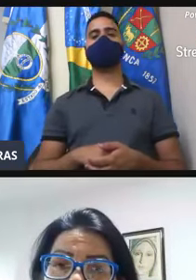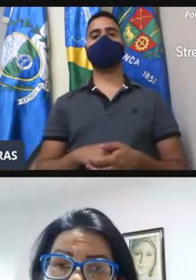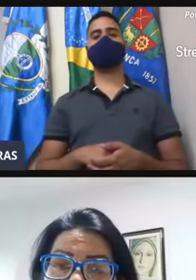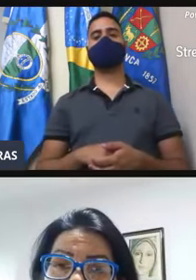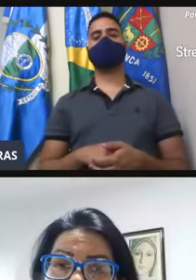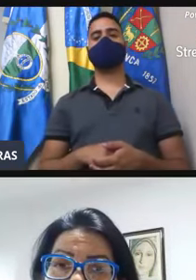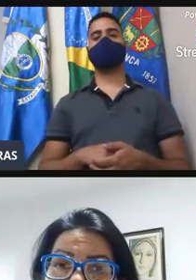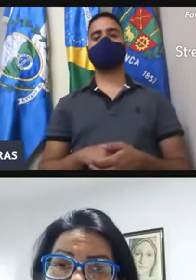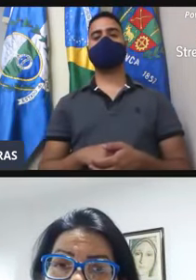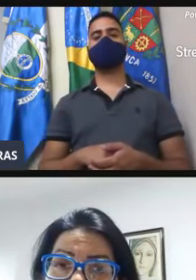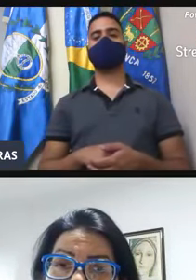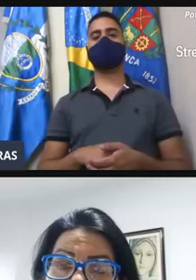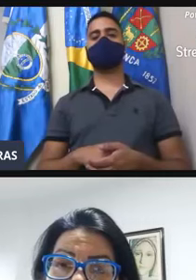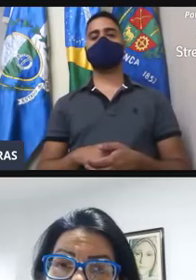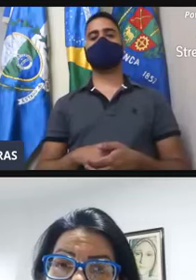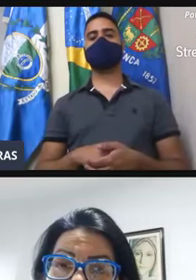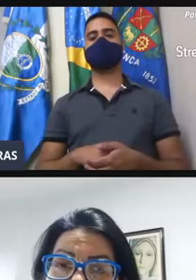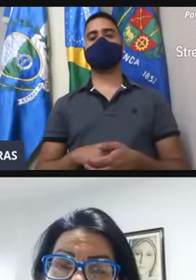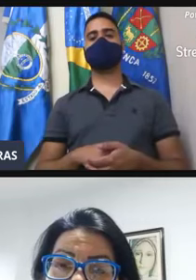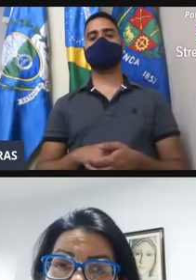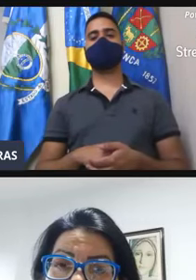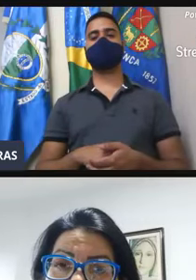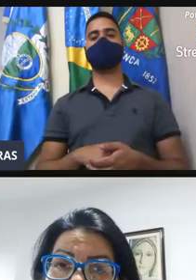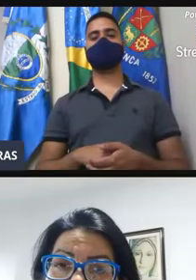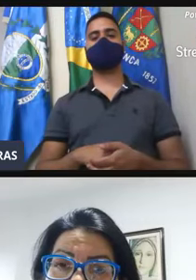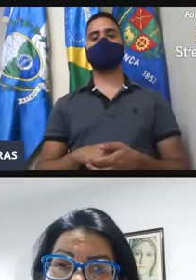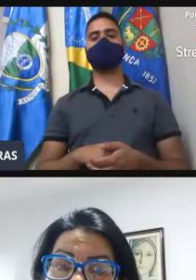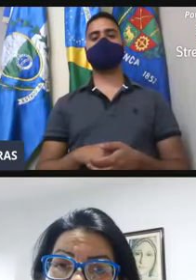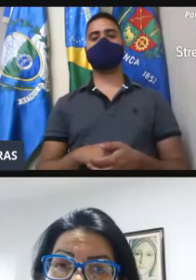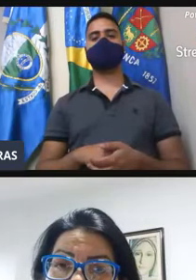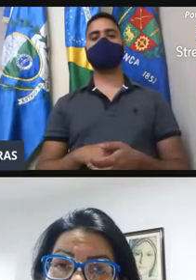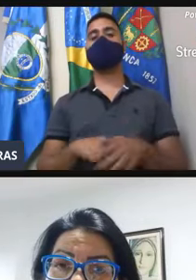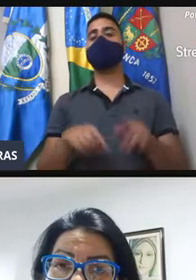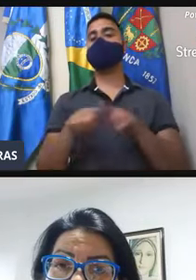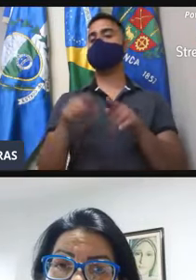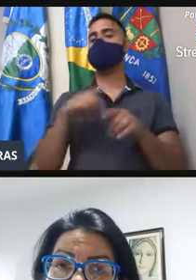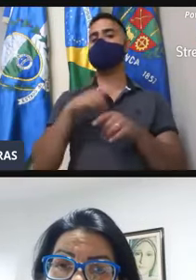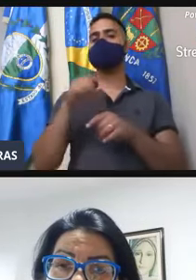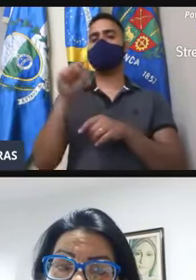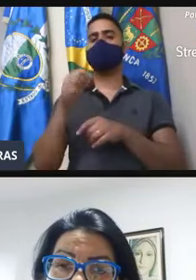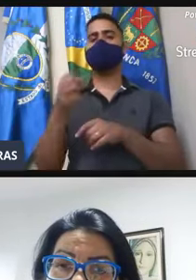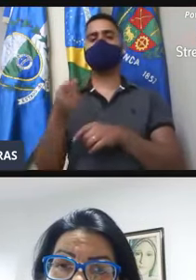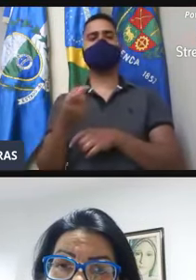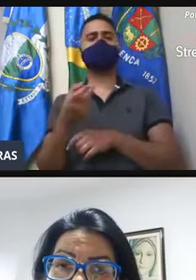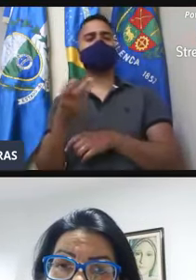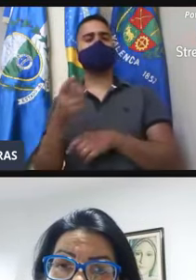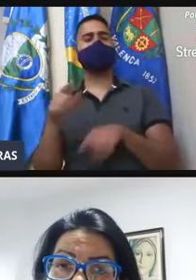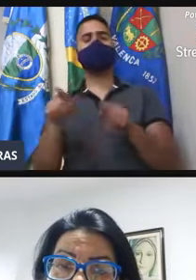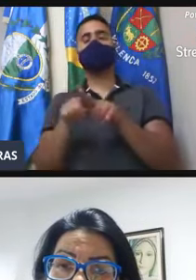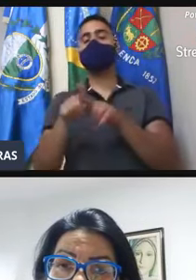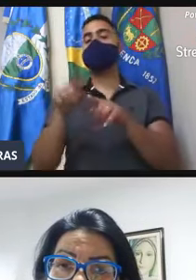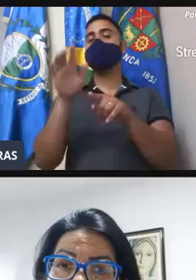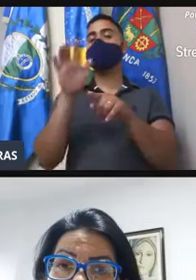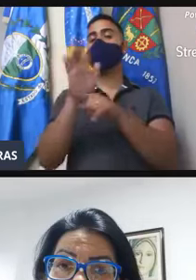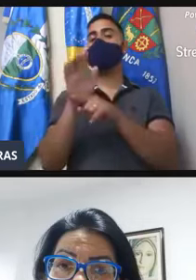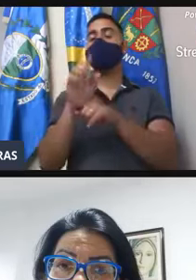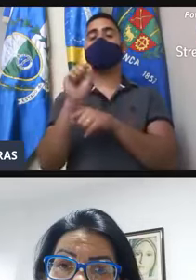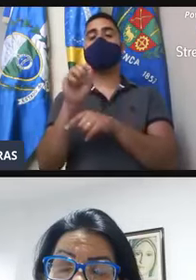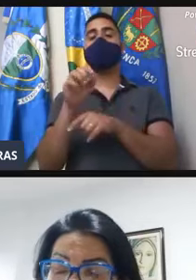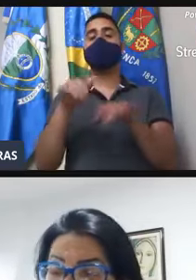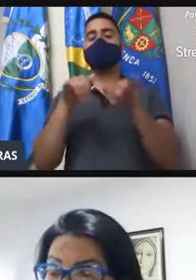temos o outro mercado que sempre nos doa também em pouca quantidade, mas nos ajuda muito, que é o